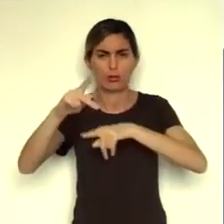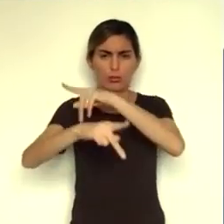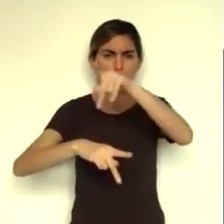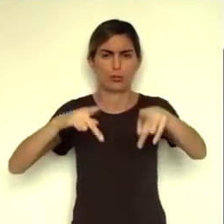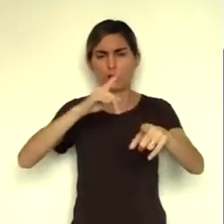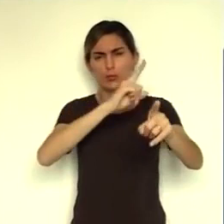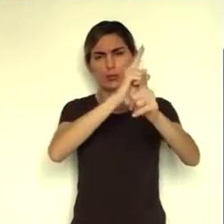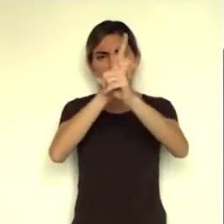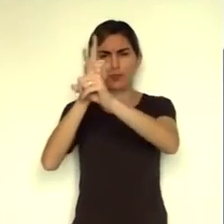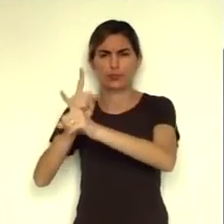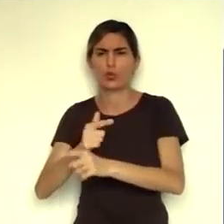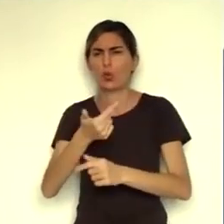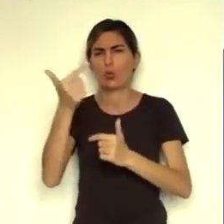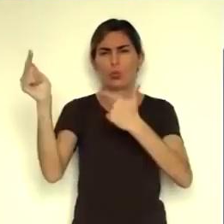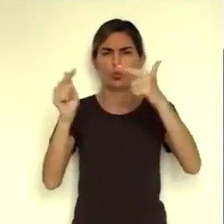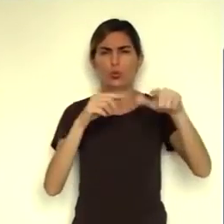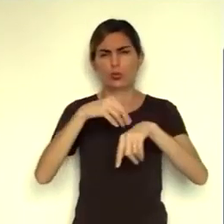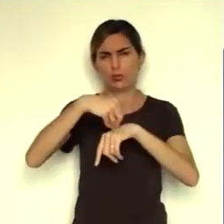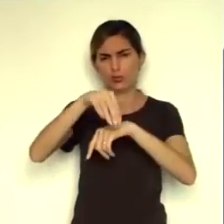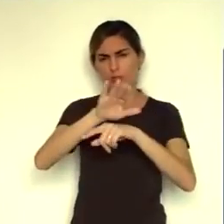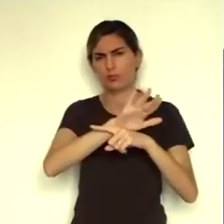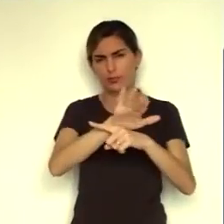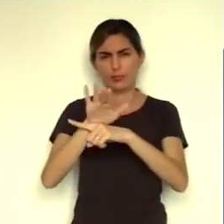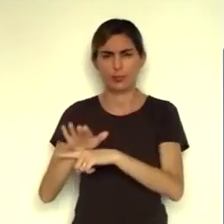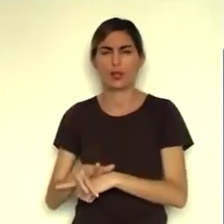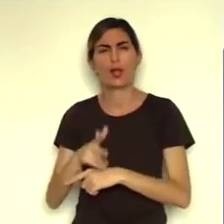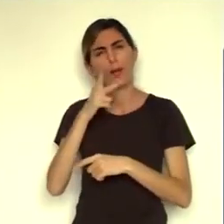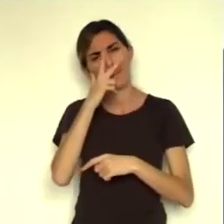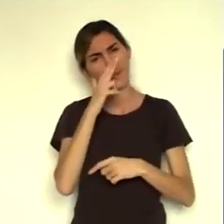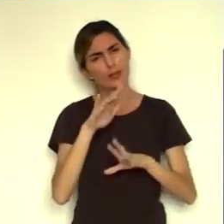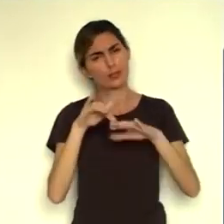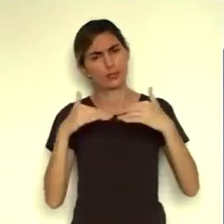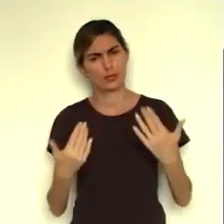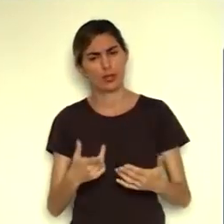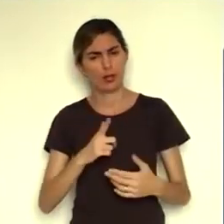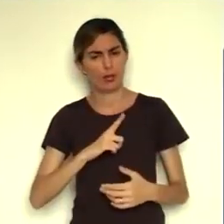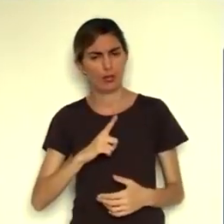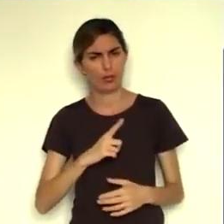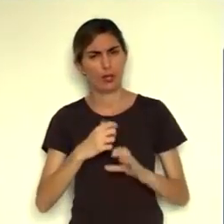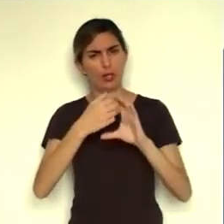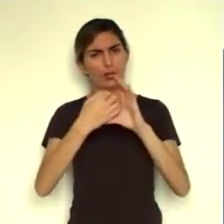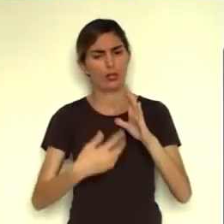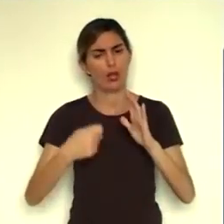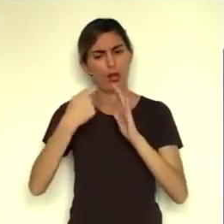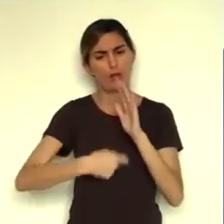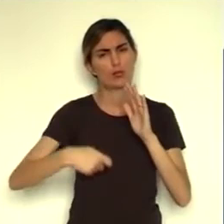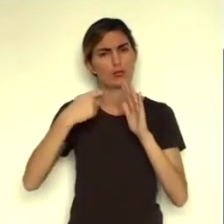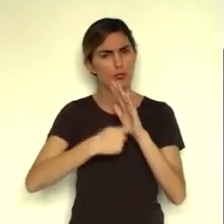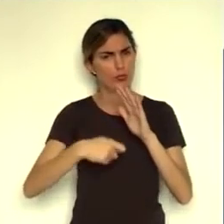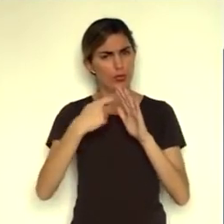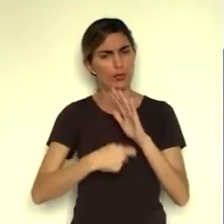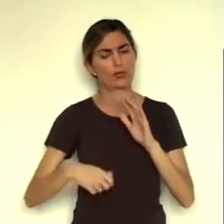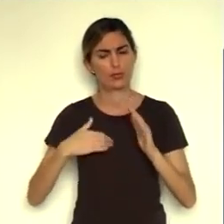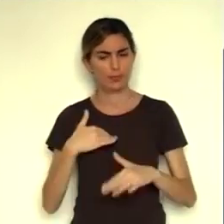população e identificar outras contribuições. Mesmo assim, a gente vai ter um aspecto de resistência presente nesse